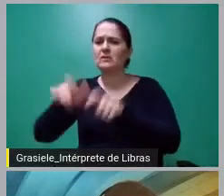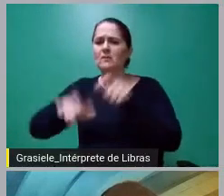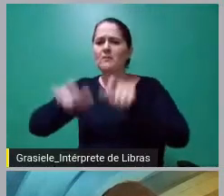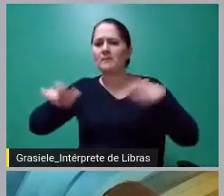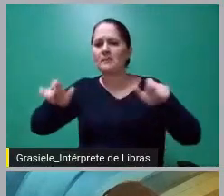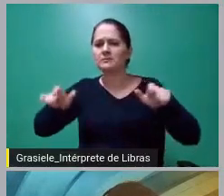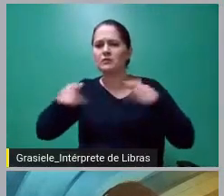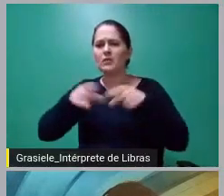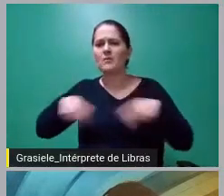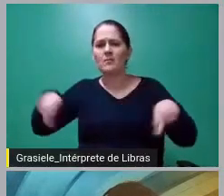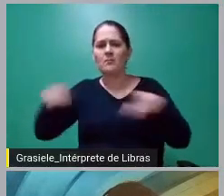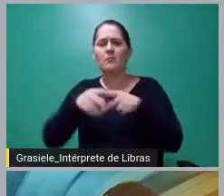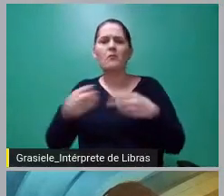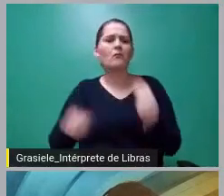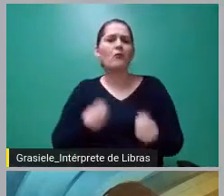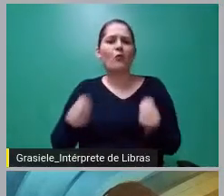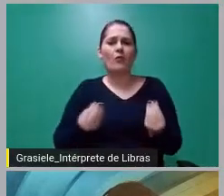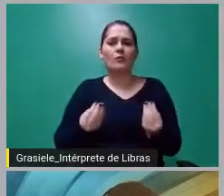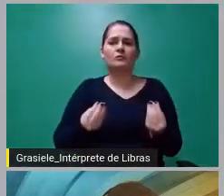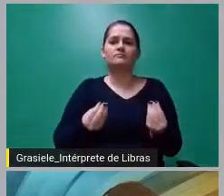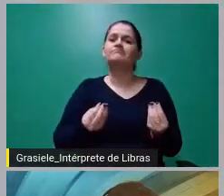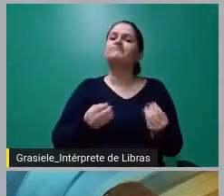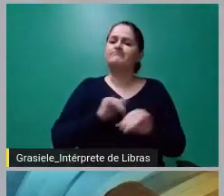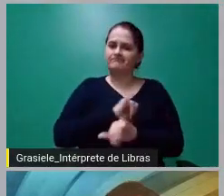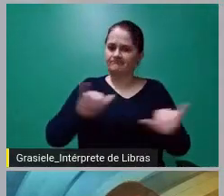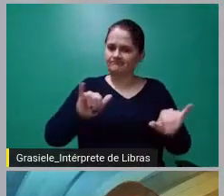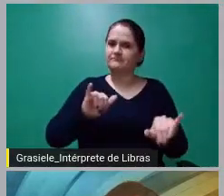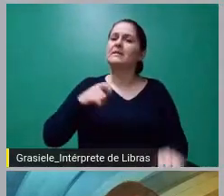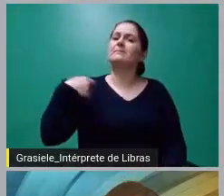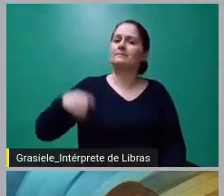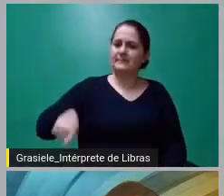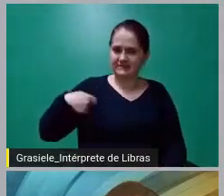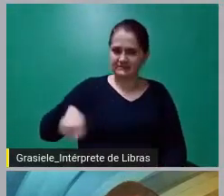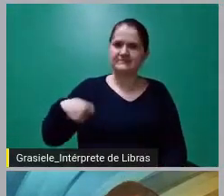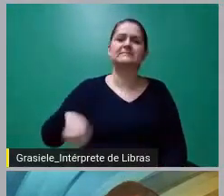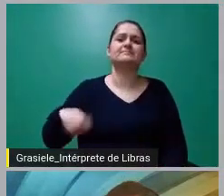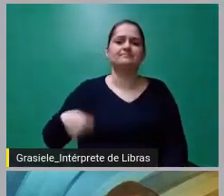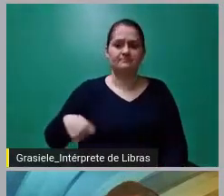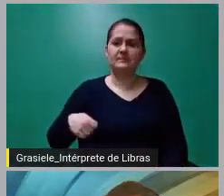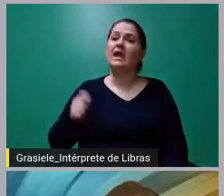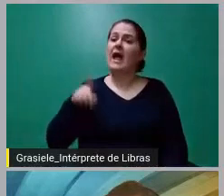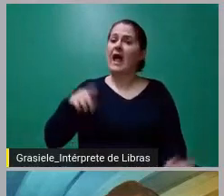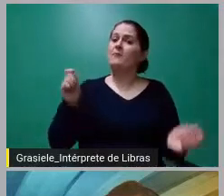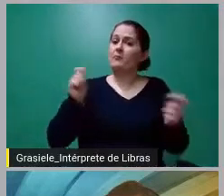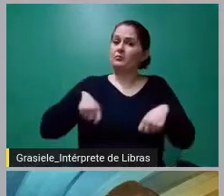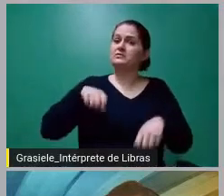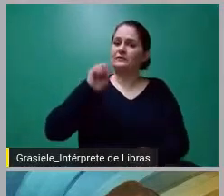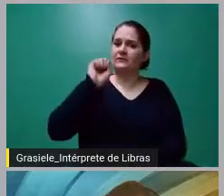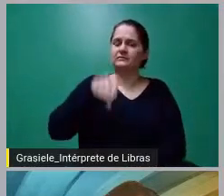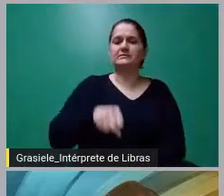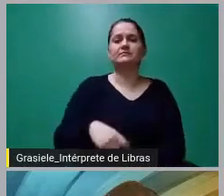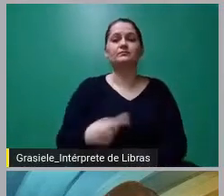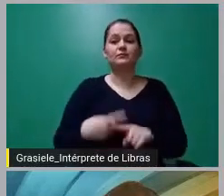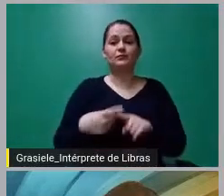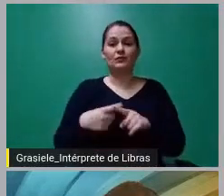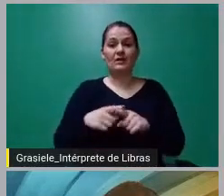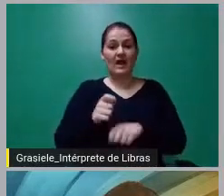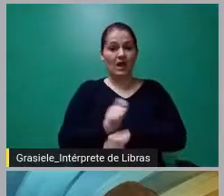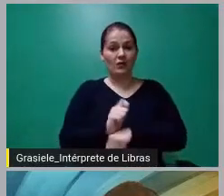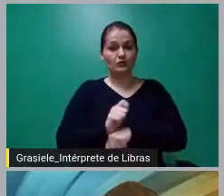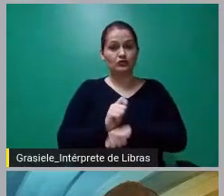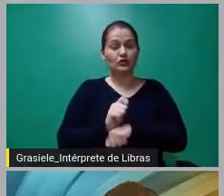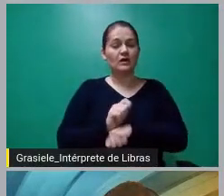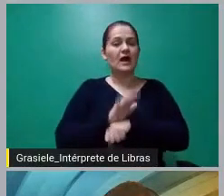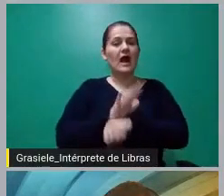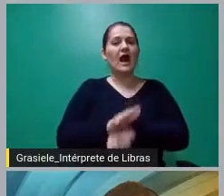e necessário. A auditoria é uma ferramenta poderosíssima para a conscientização social, porque